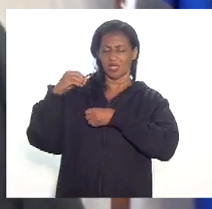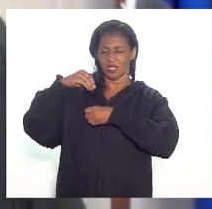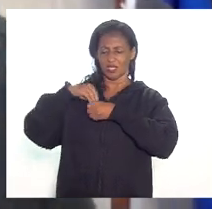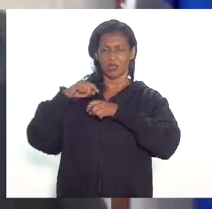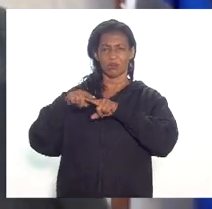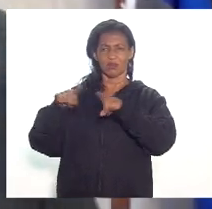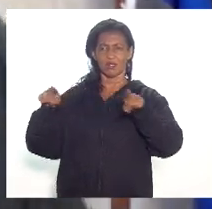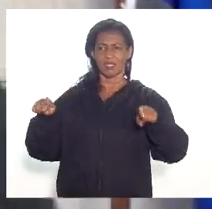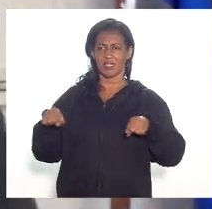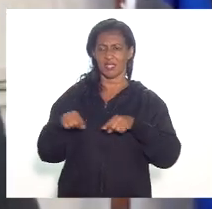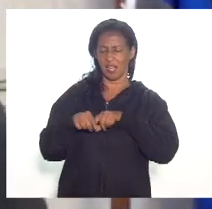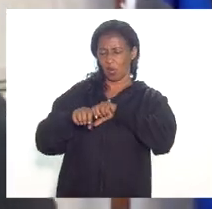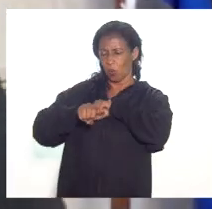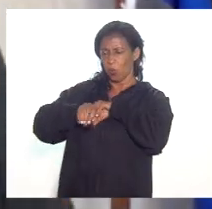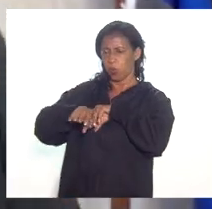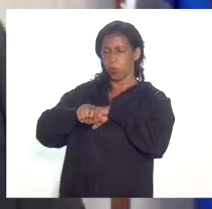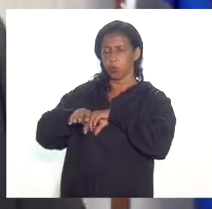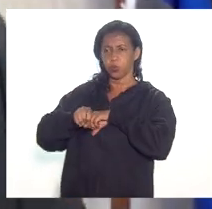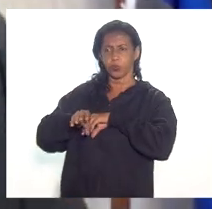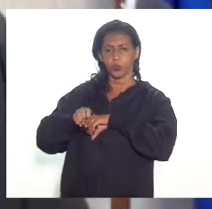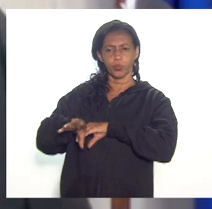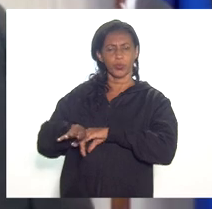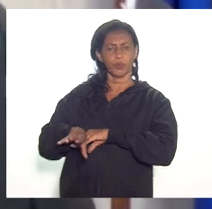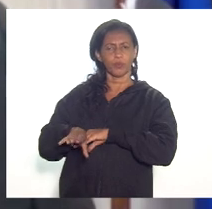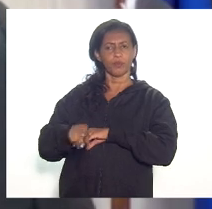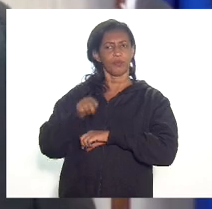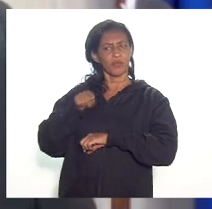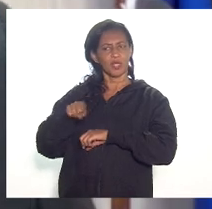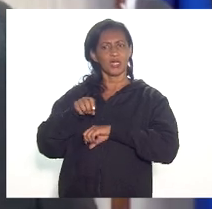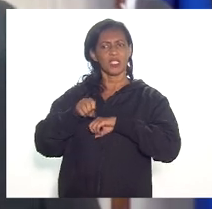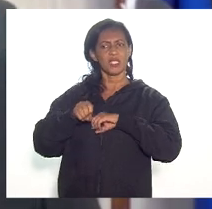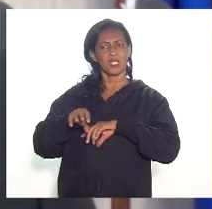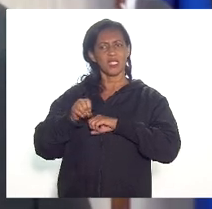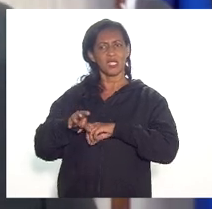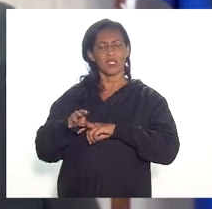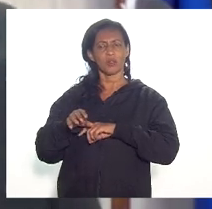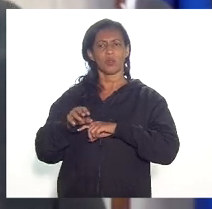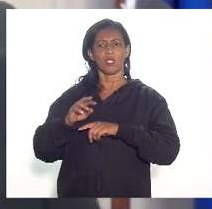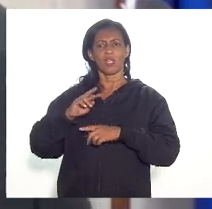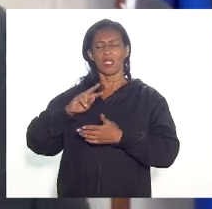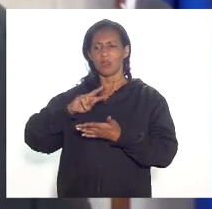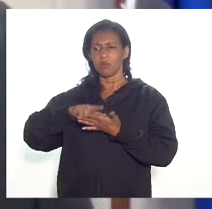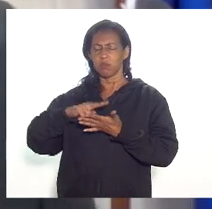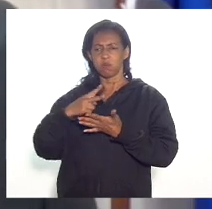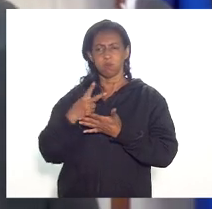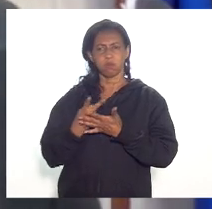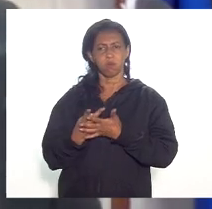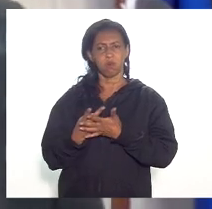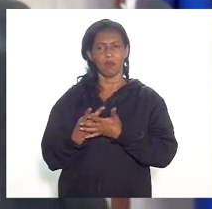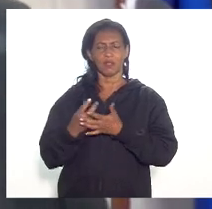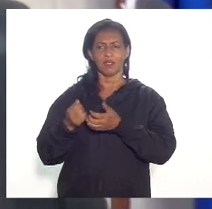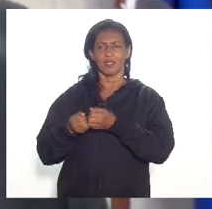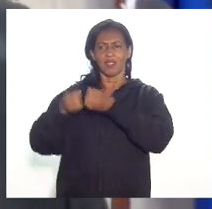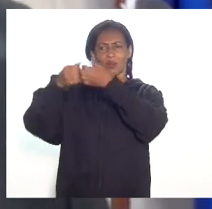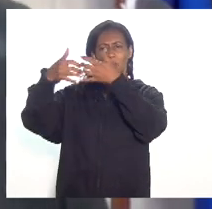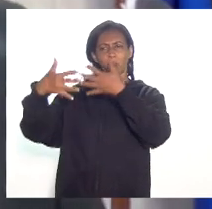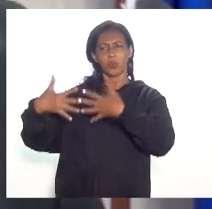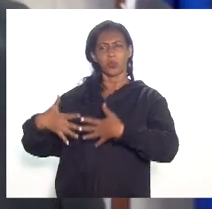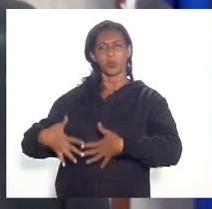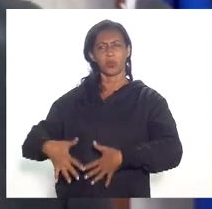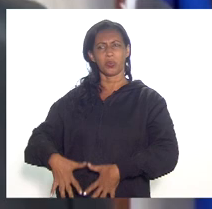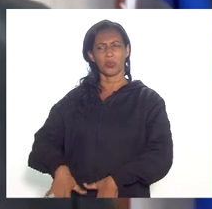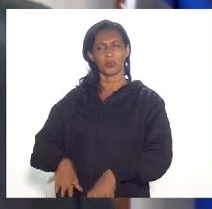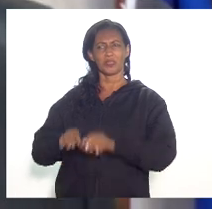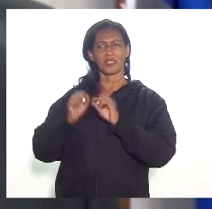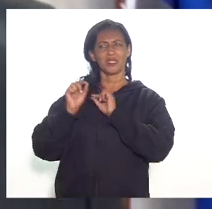essa doutrinação presidente ela se reverte como a gente tem visto na degradação na balbúrdia